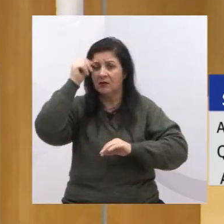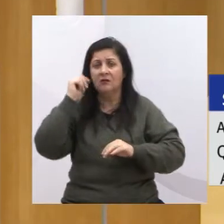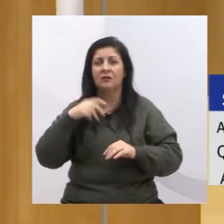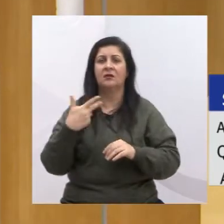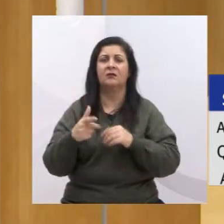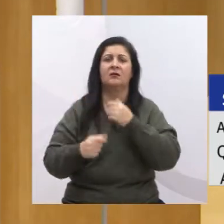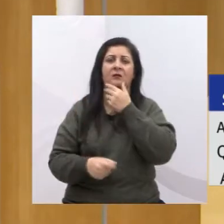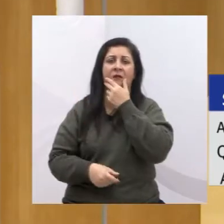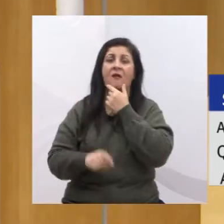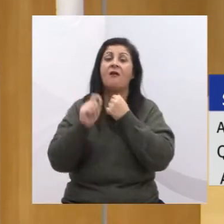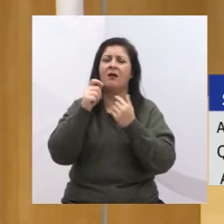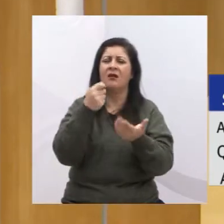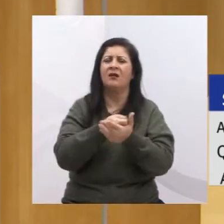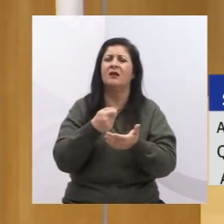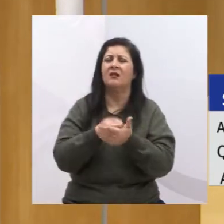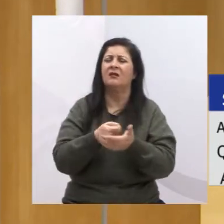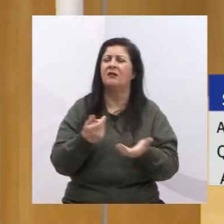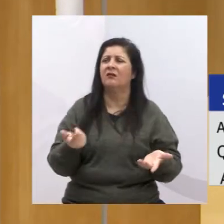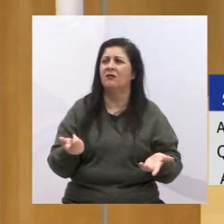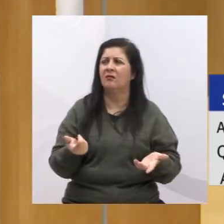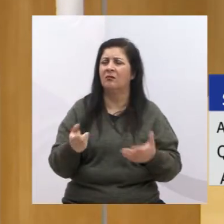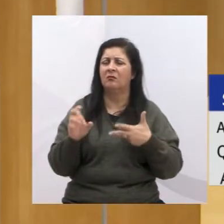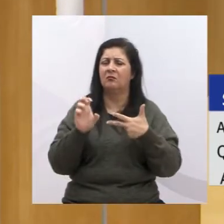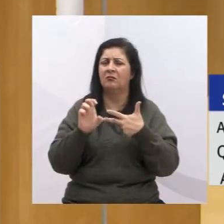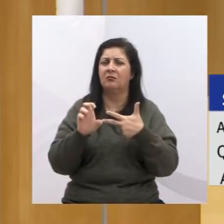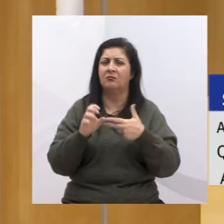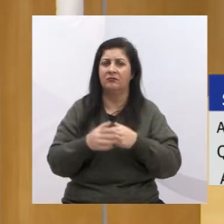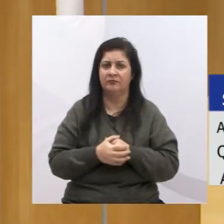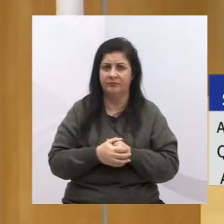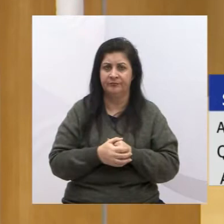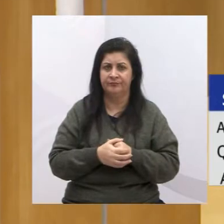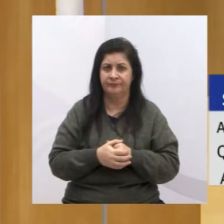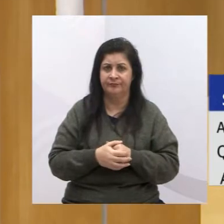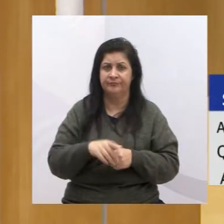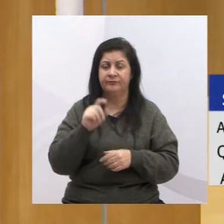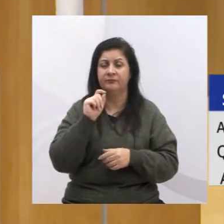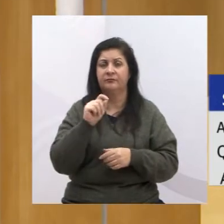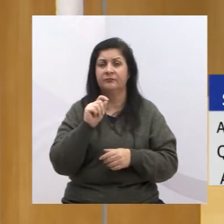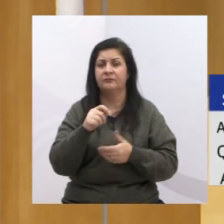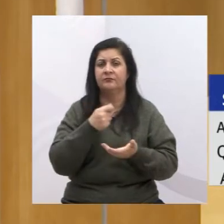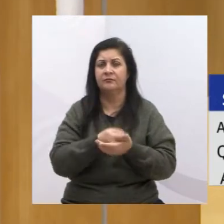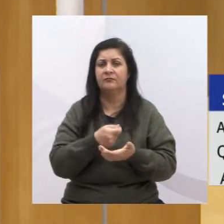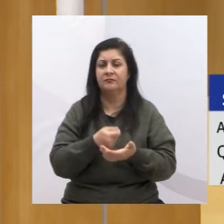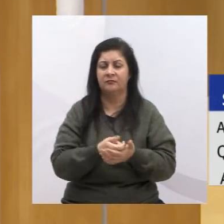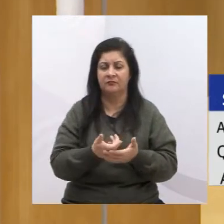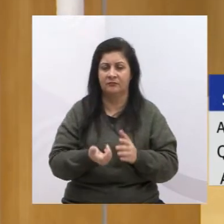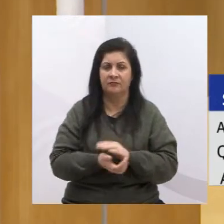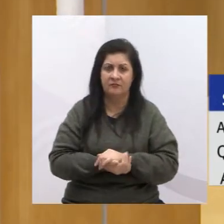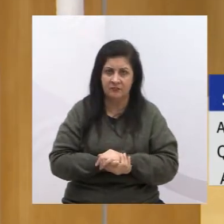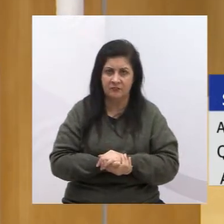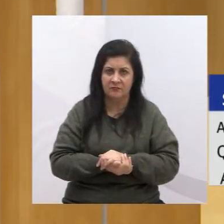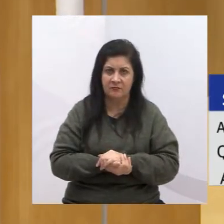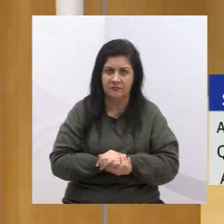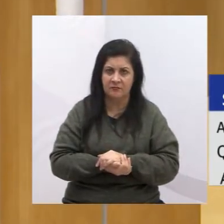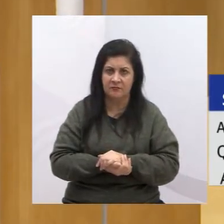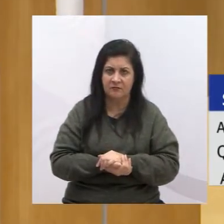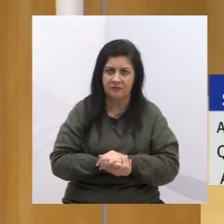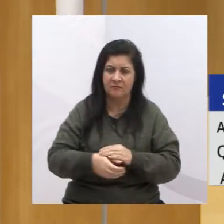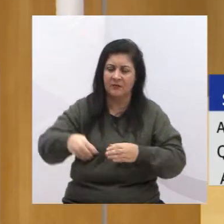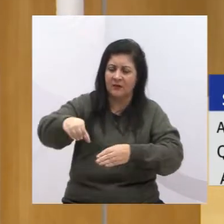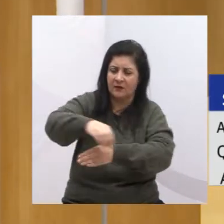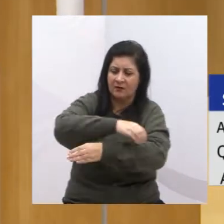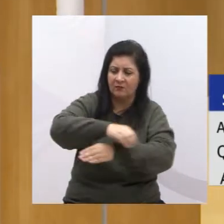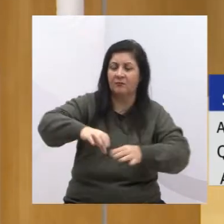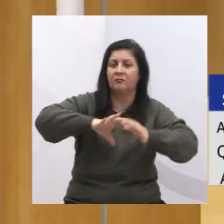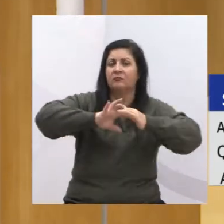que vai cobrar o poder público para fazer a calçada? Quem que vai cobrar o poder público para manter a calçada arrumada? Para que a via fique